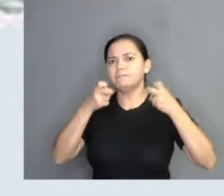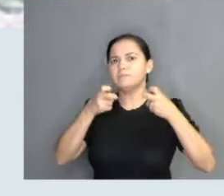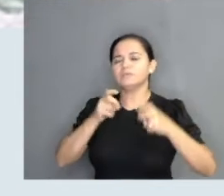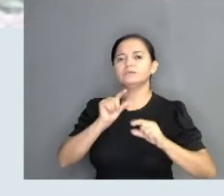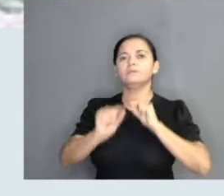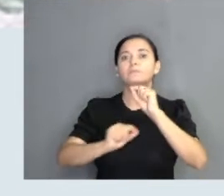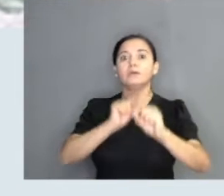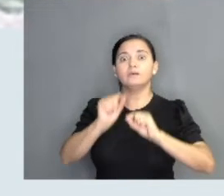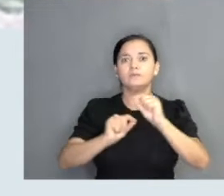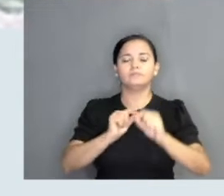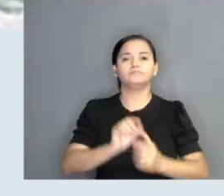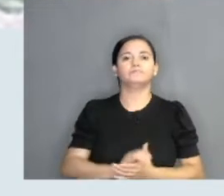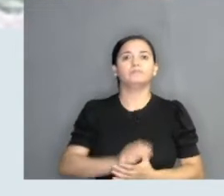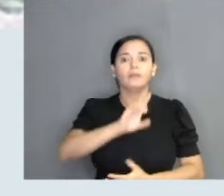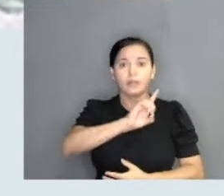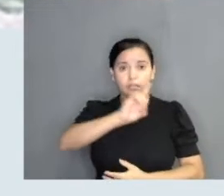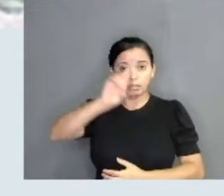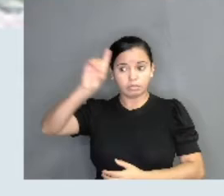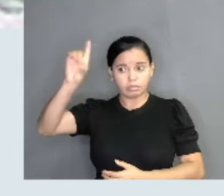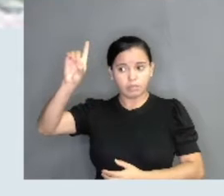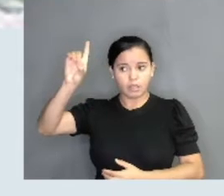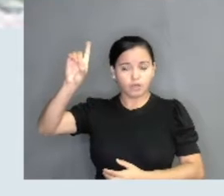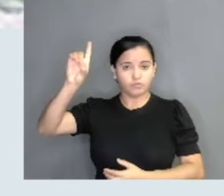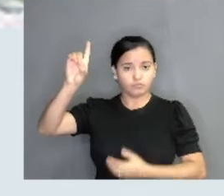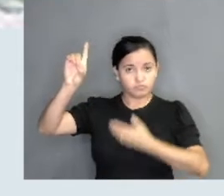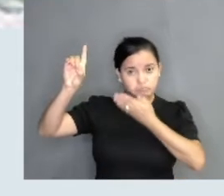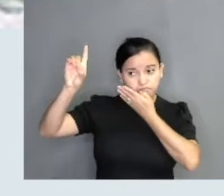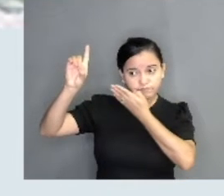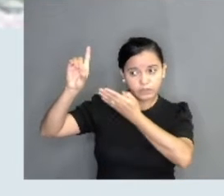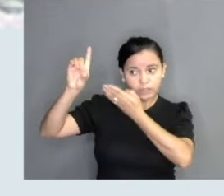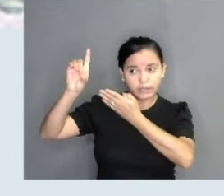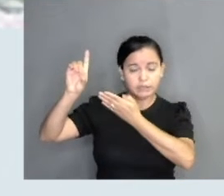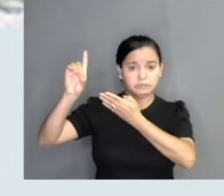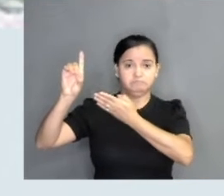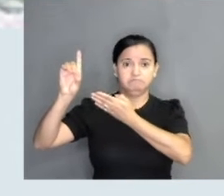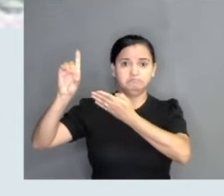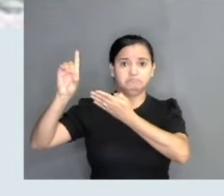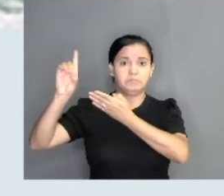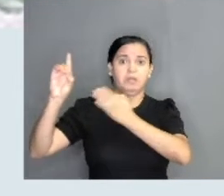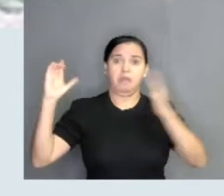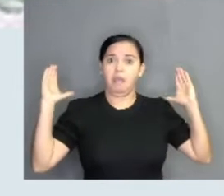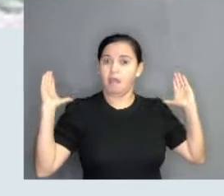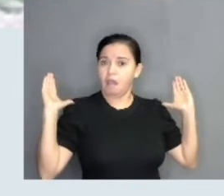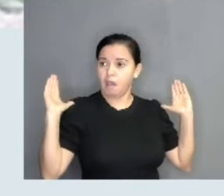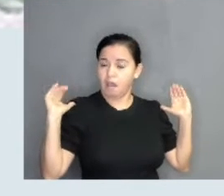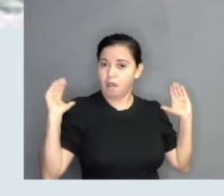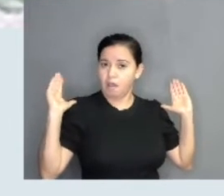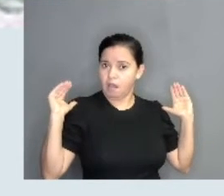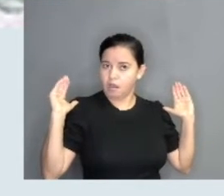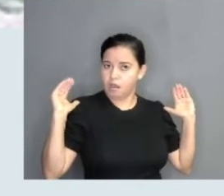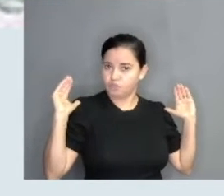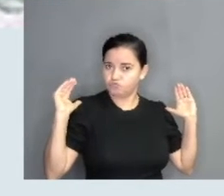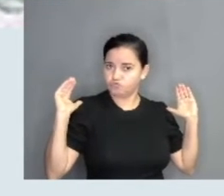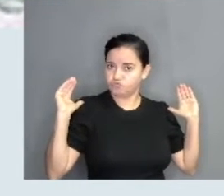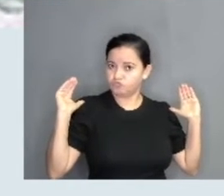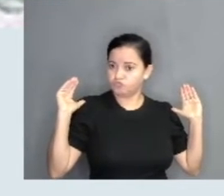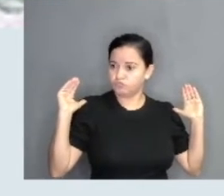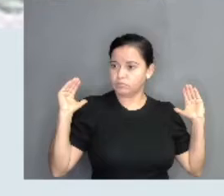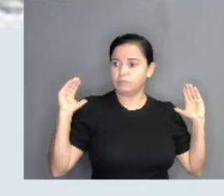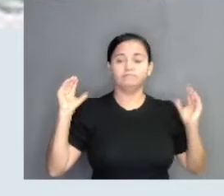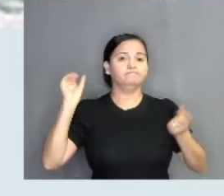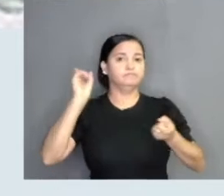que Deus estaria ao redor de anjos, e estaria com a